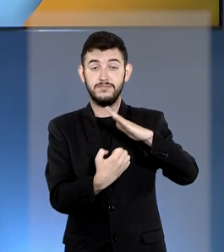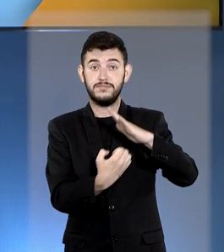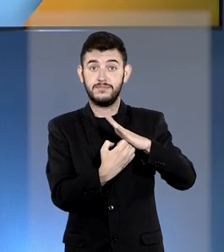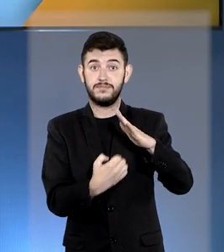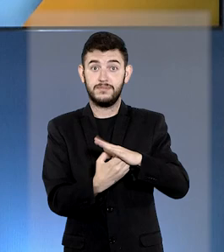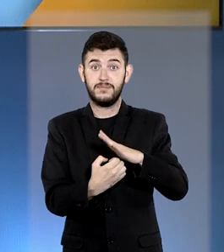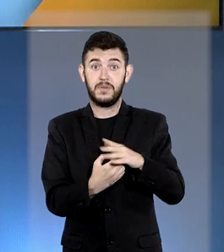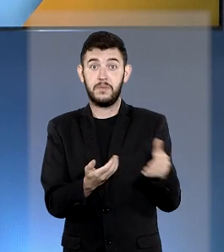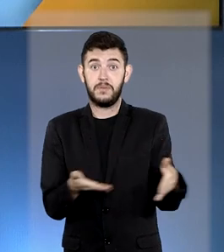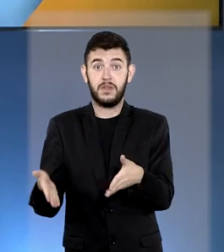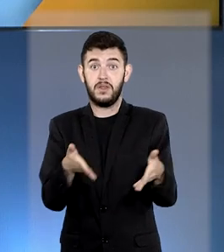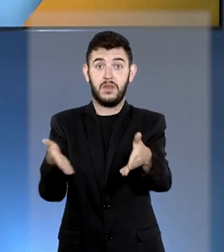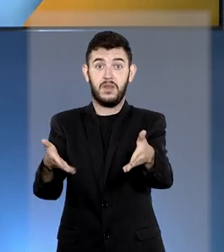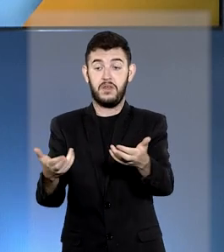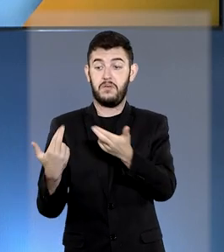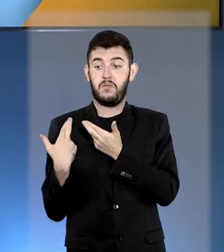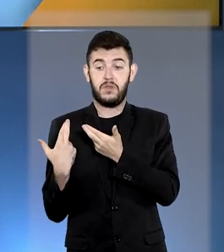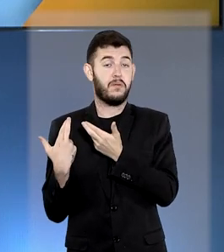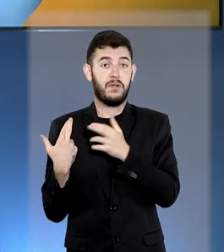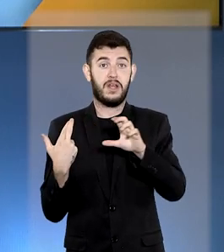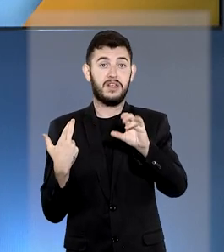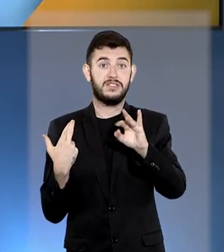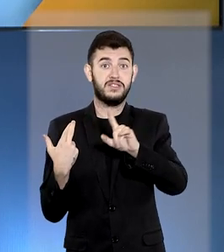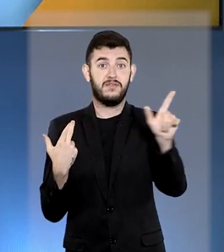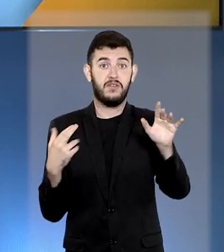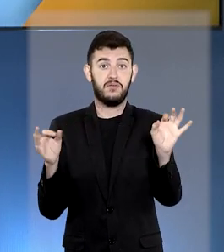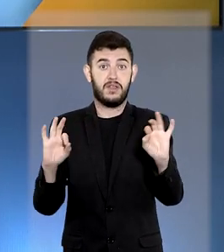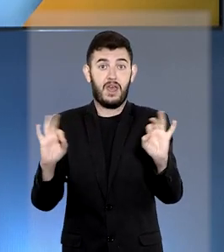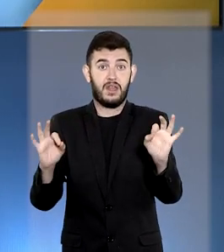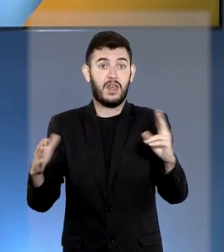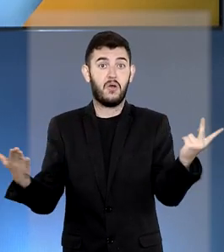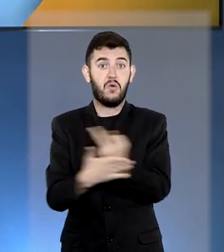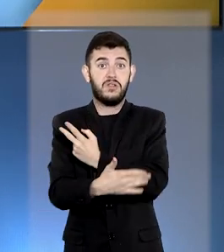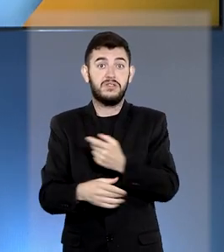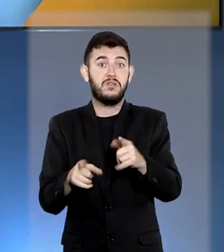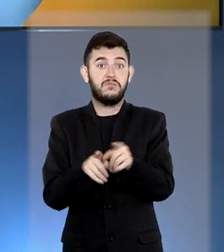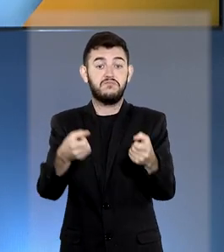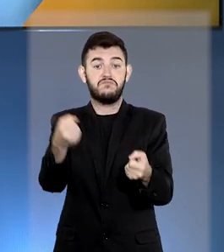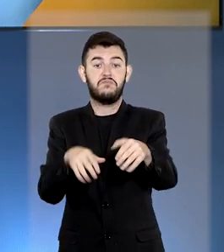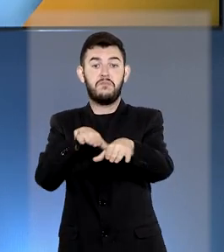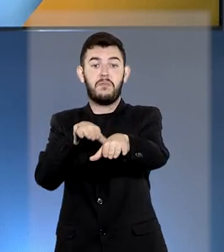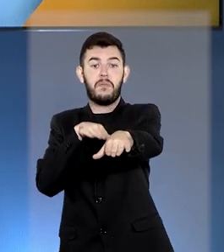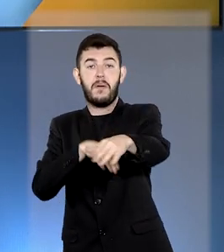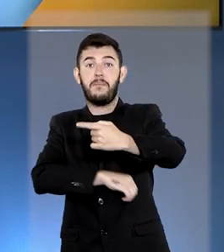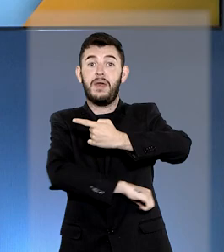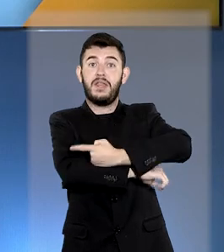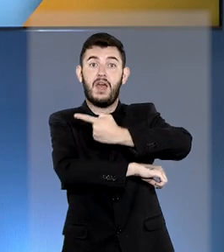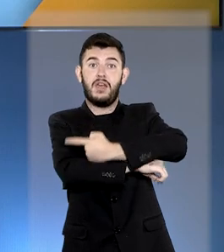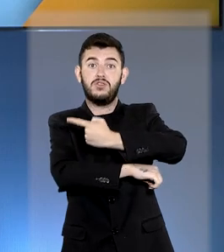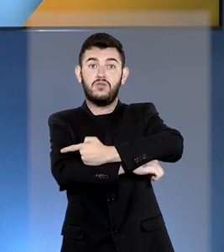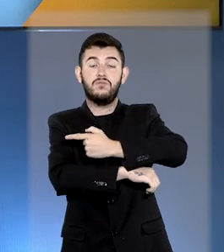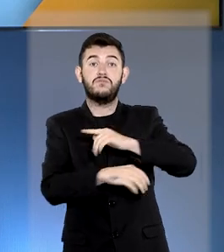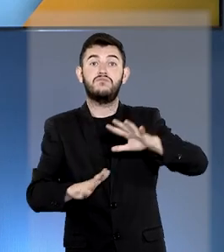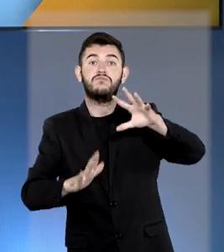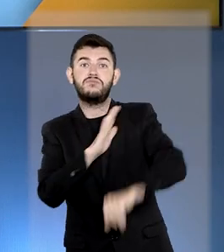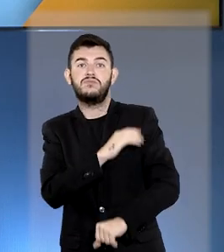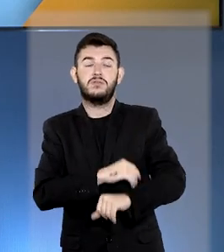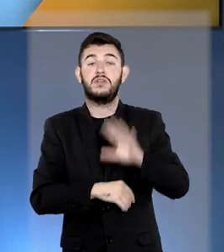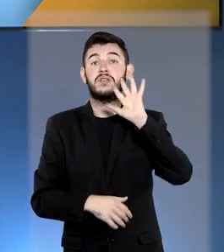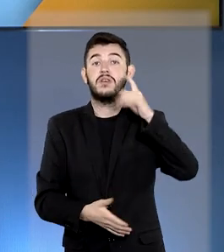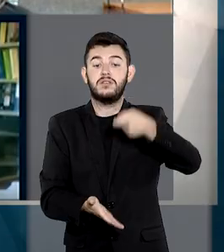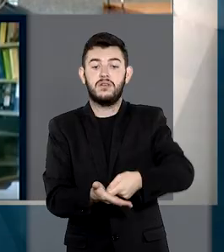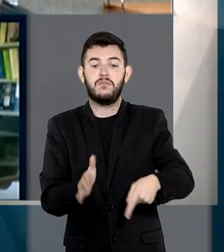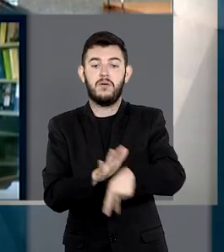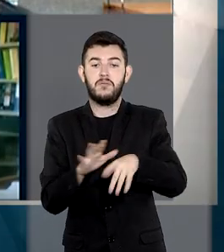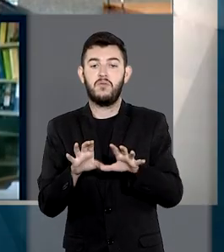Concessionária de rodovia não tem responsabilidade civil por assalto cometido em fila de pedágio. A decisão é da terceira